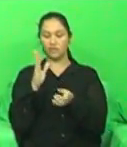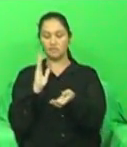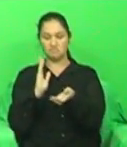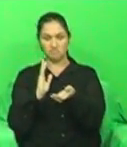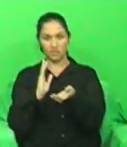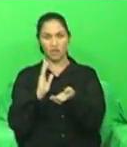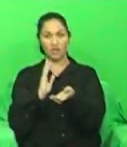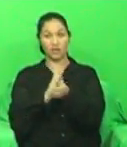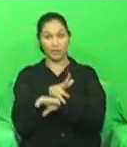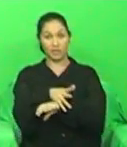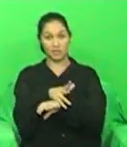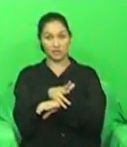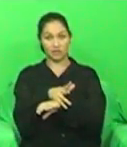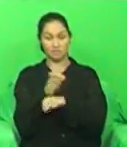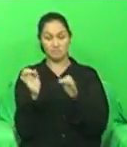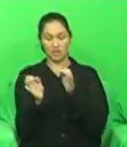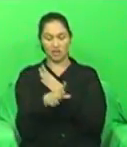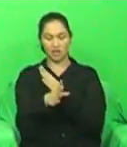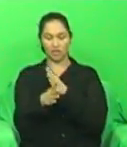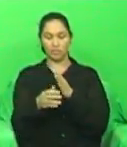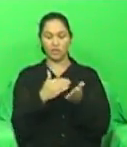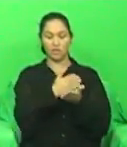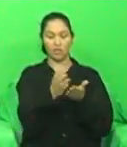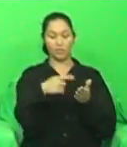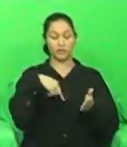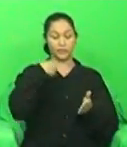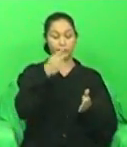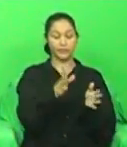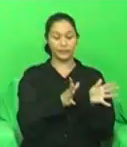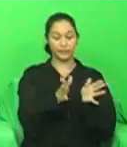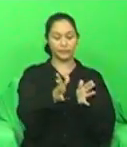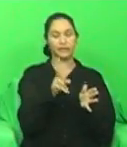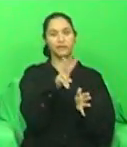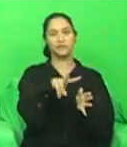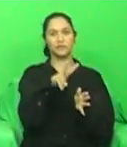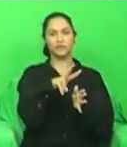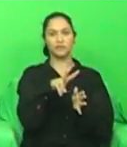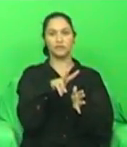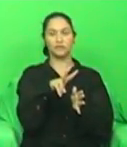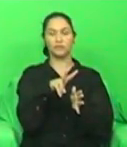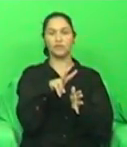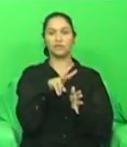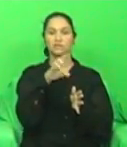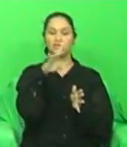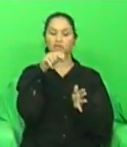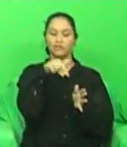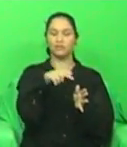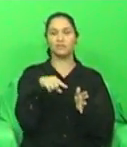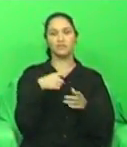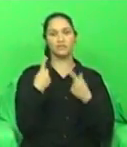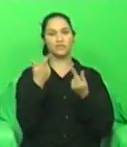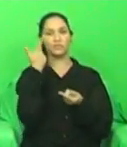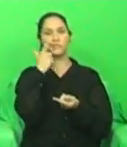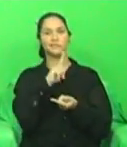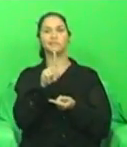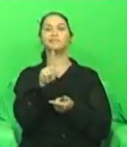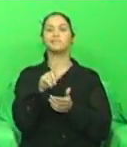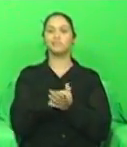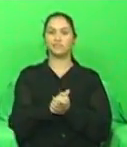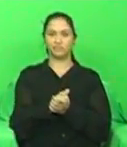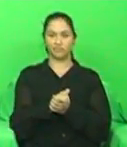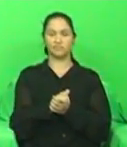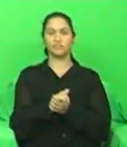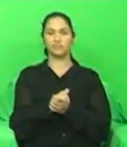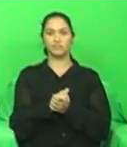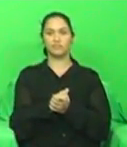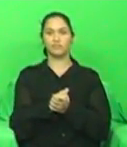ver que efeito a lei mais ou menos mais 150 vezes nesses trinta e poucos bairro garanto não era mais e mais 50 modificação de